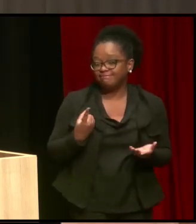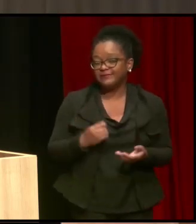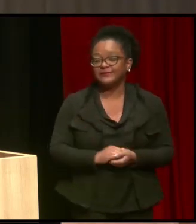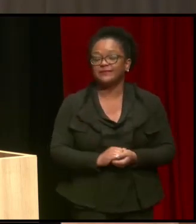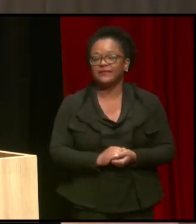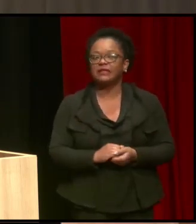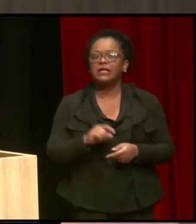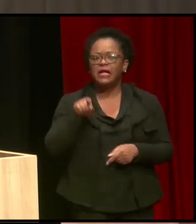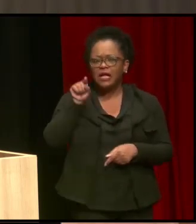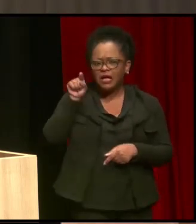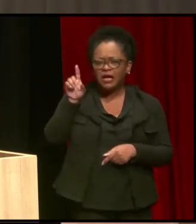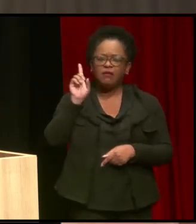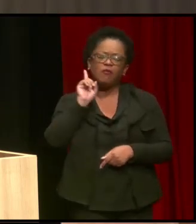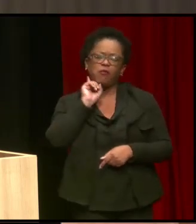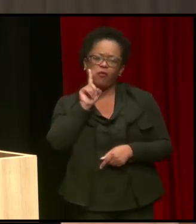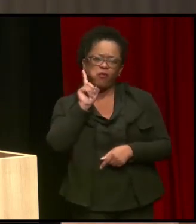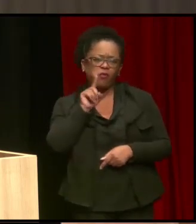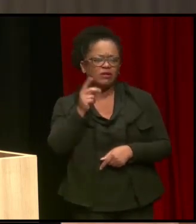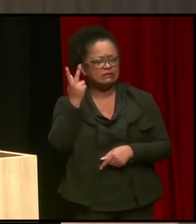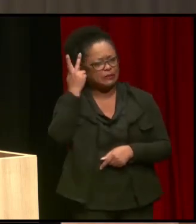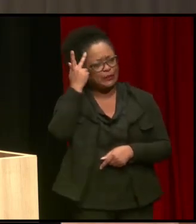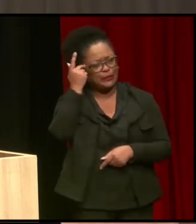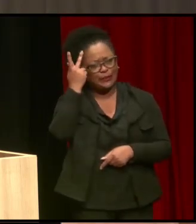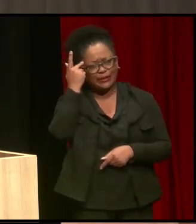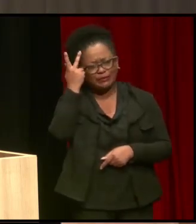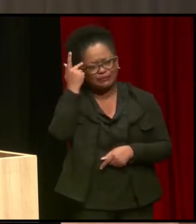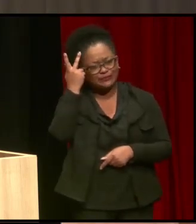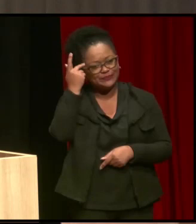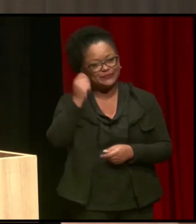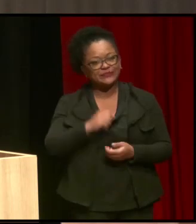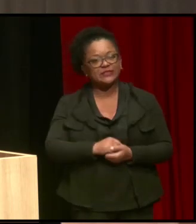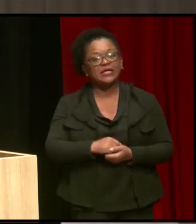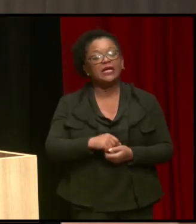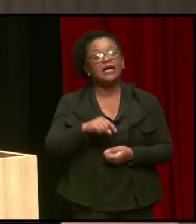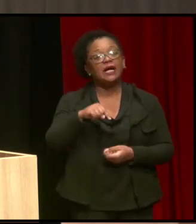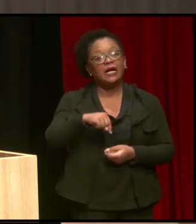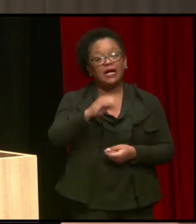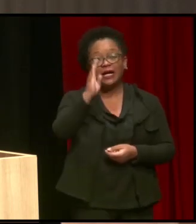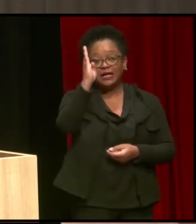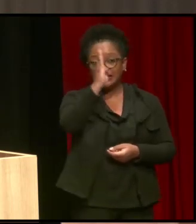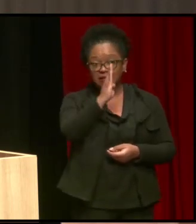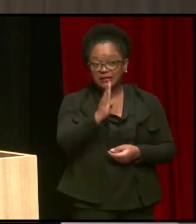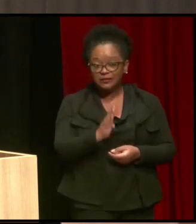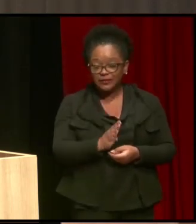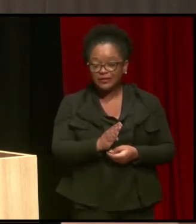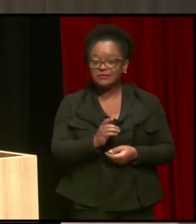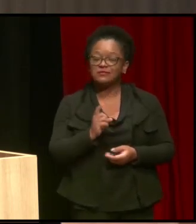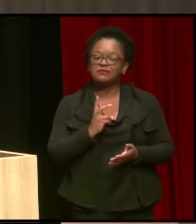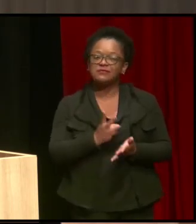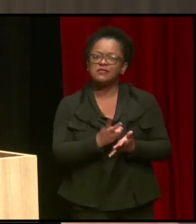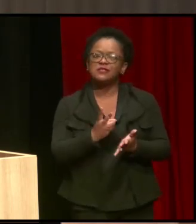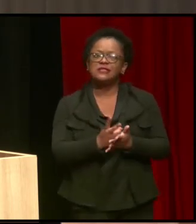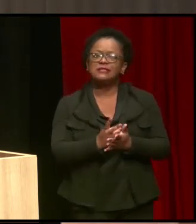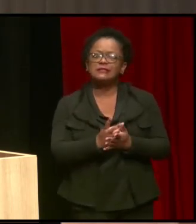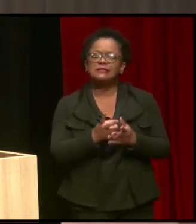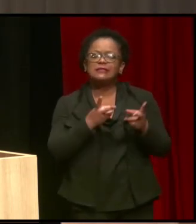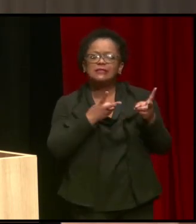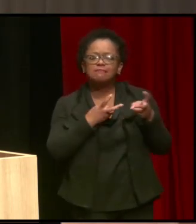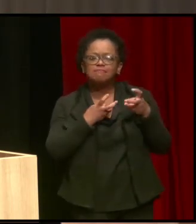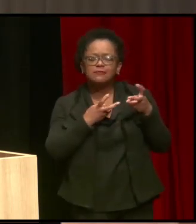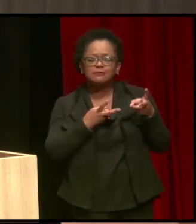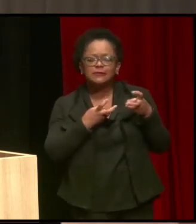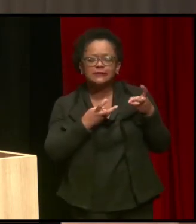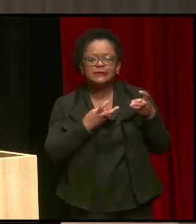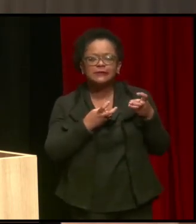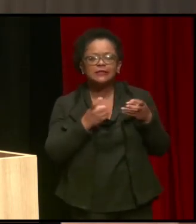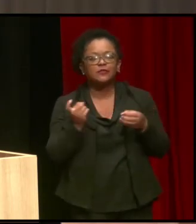nos Estados Unidos é muito comum, gente. No Brasil, por isso eu gosto do Brasil, toda vez que eu posso eu volto para o Brasil, porque aqui é a minha terra,